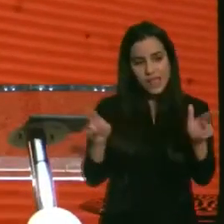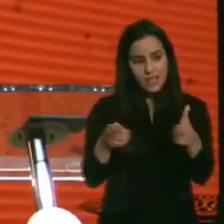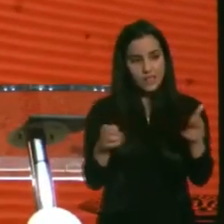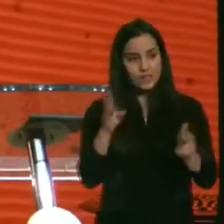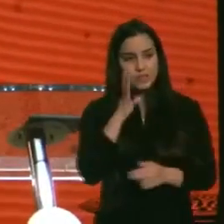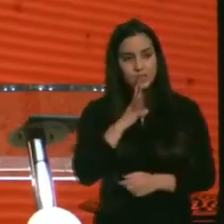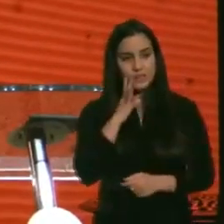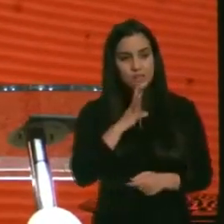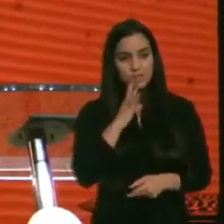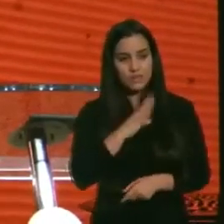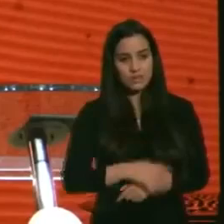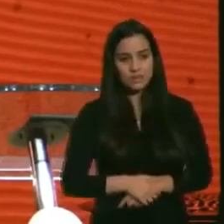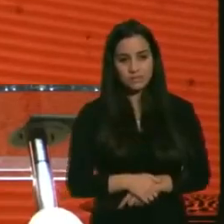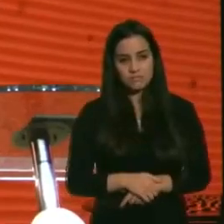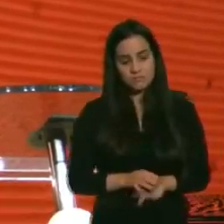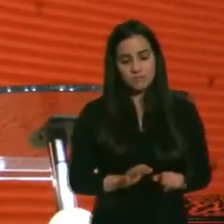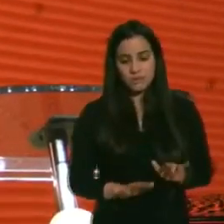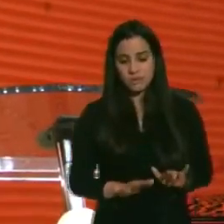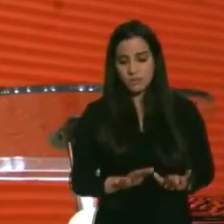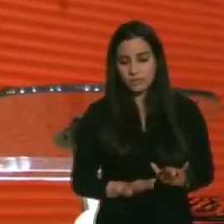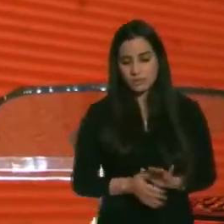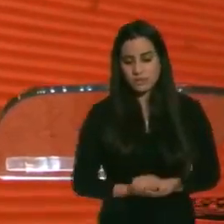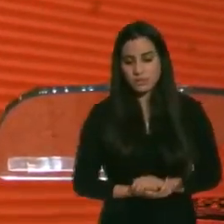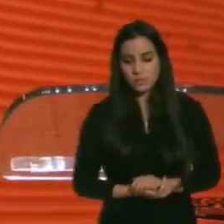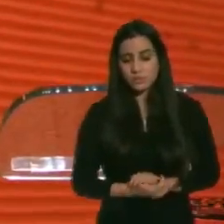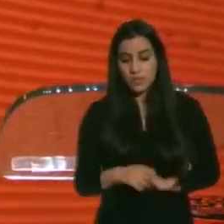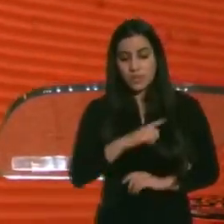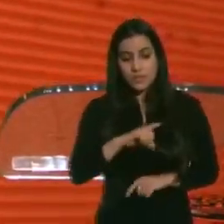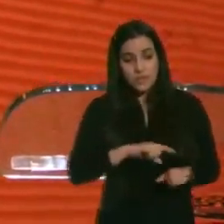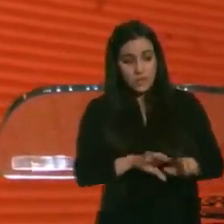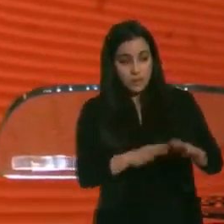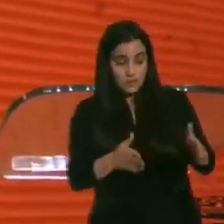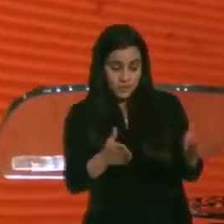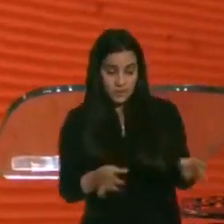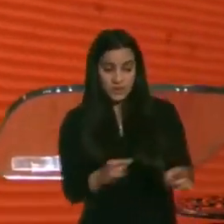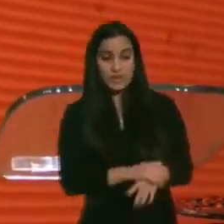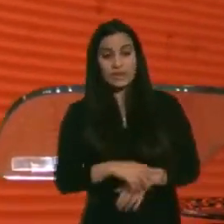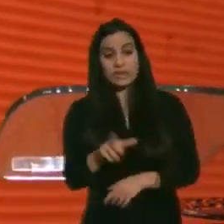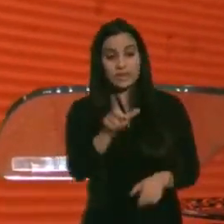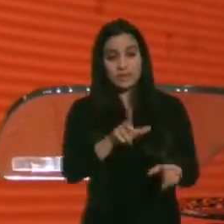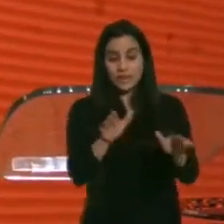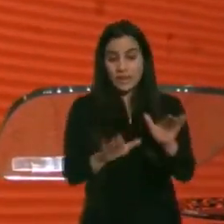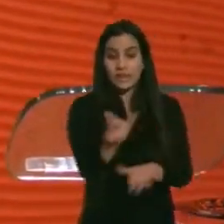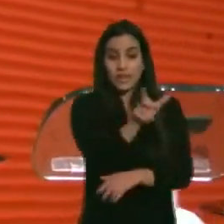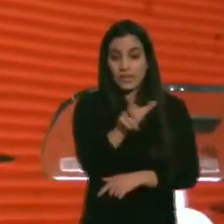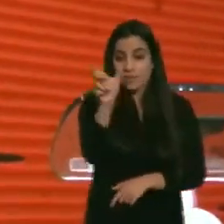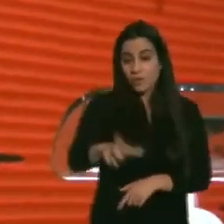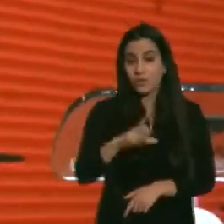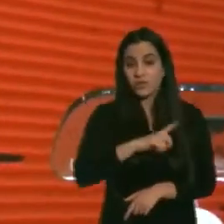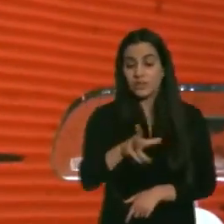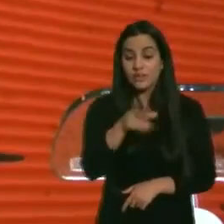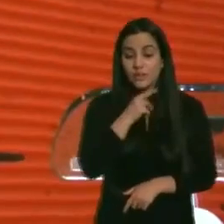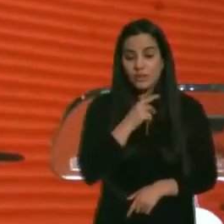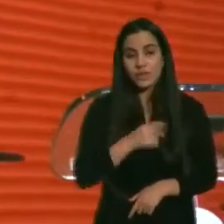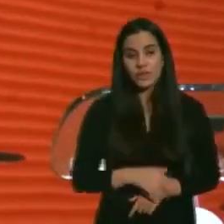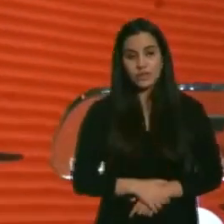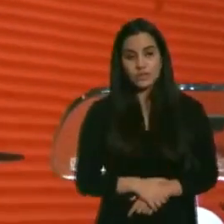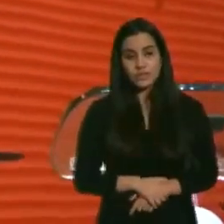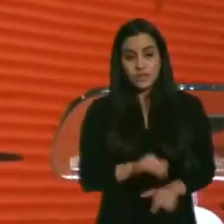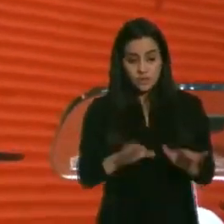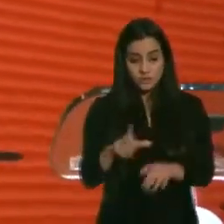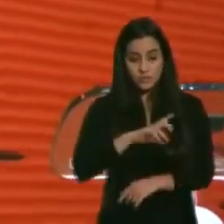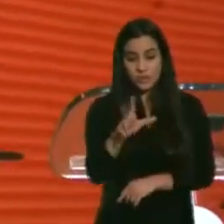músicas? Meu irmão, existe um banquete nessa casa. Cadê os famintos? Aonde houver um apaixonado,